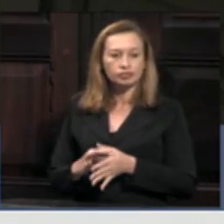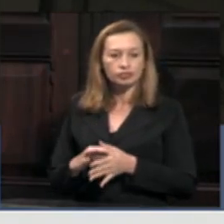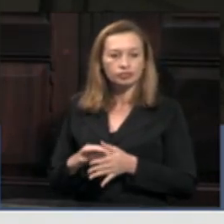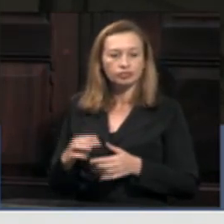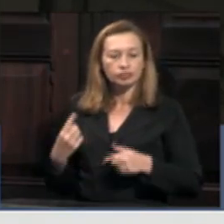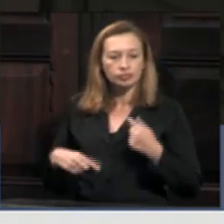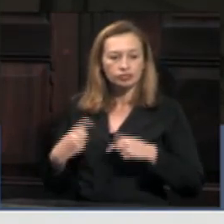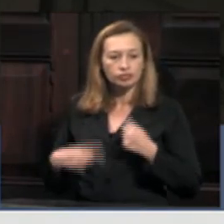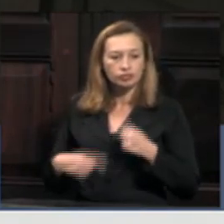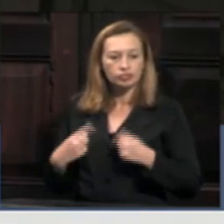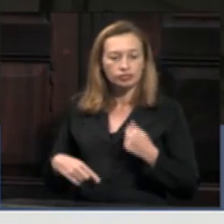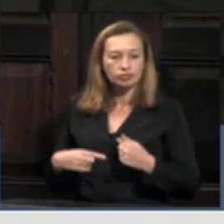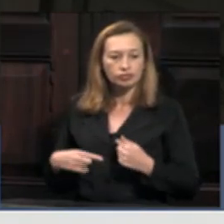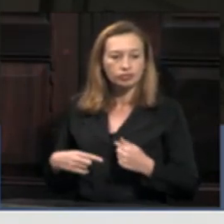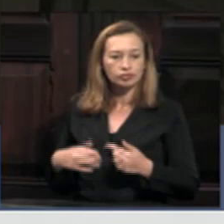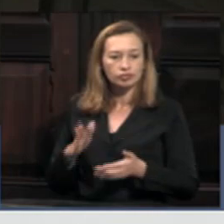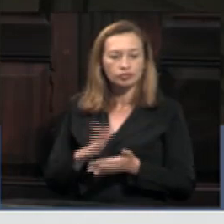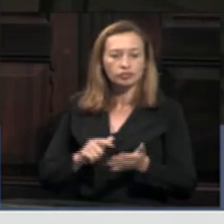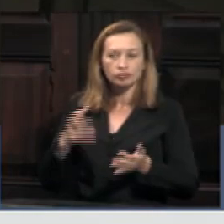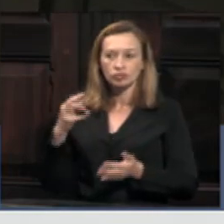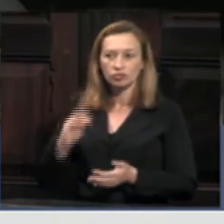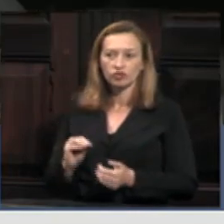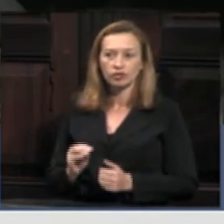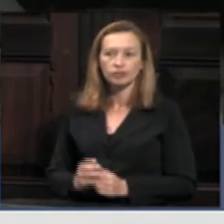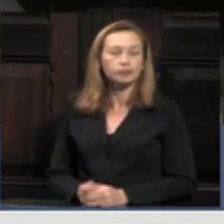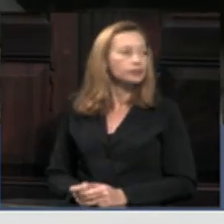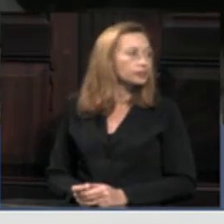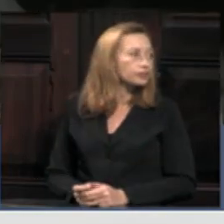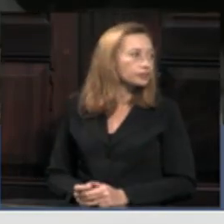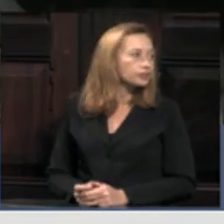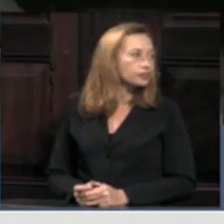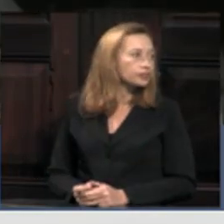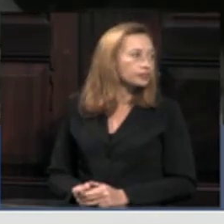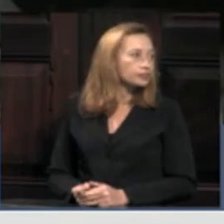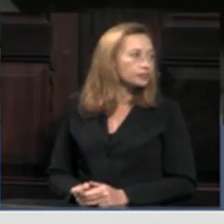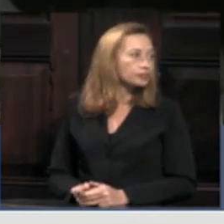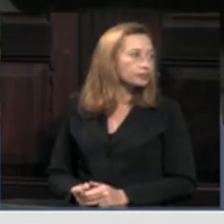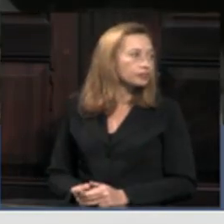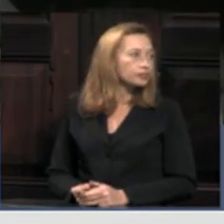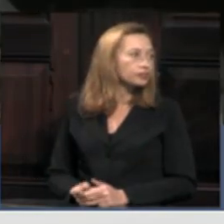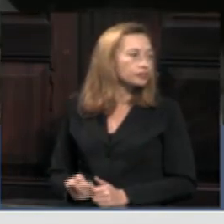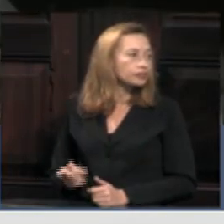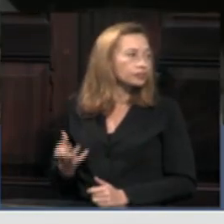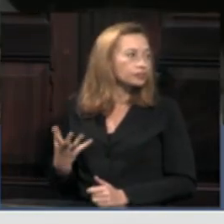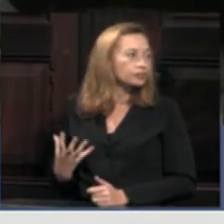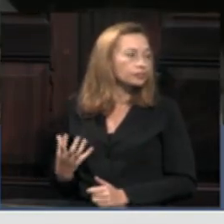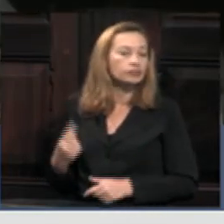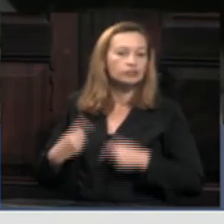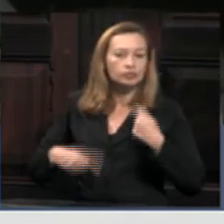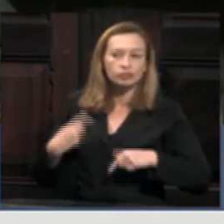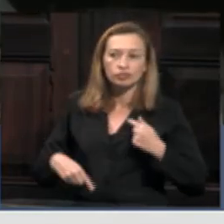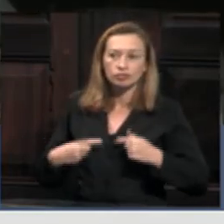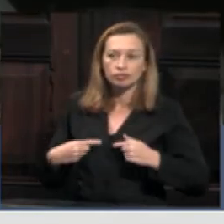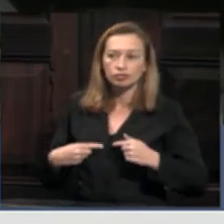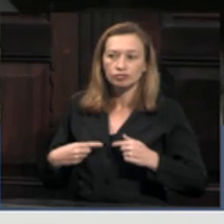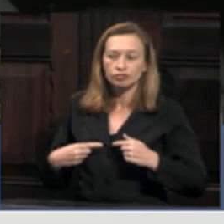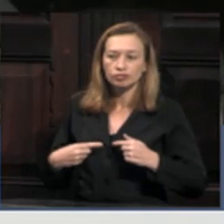Veto, meu parecer é pela derrubada do veto. Emitido parecer, coloco em discussão.